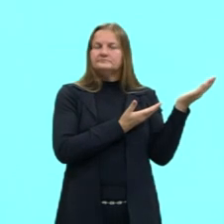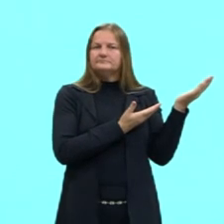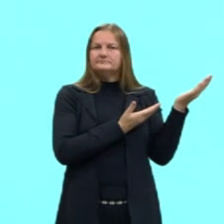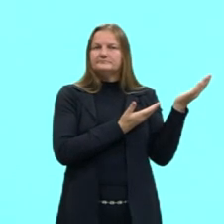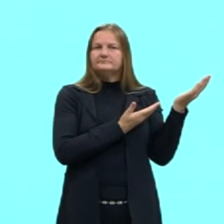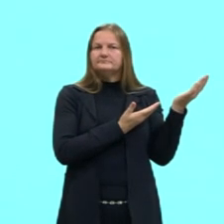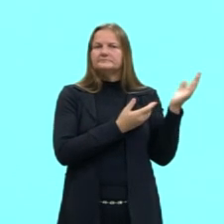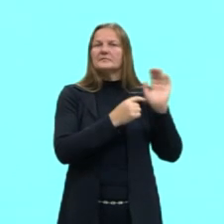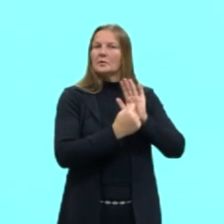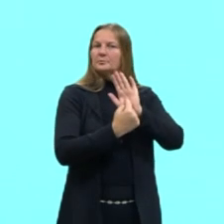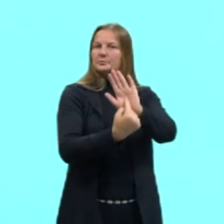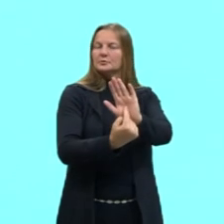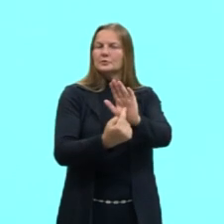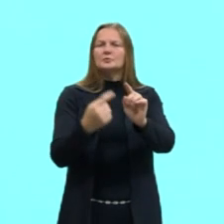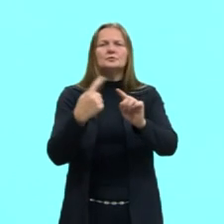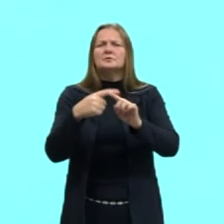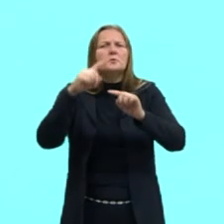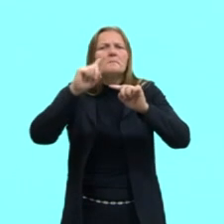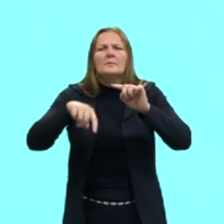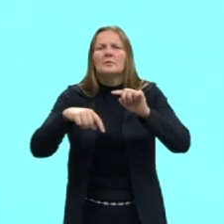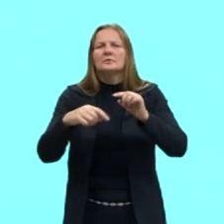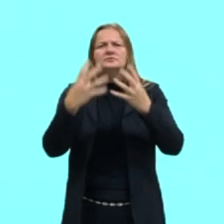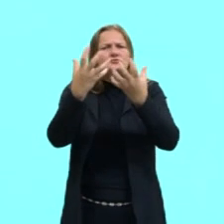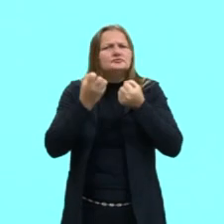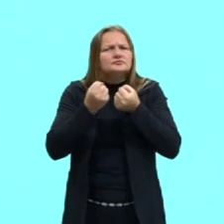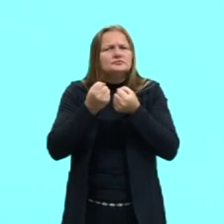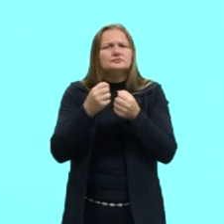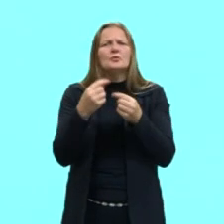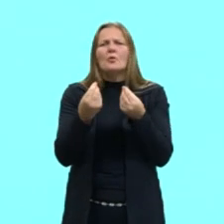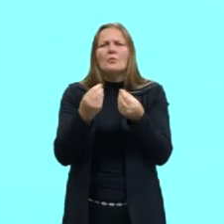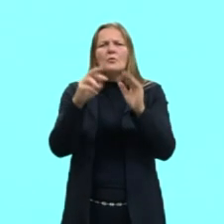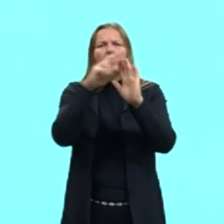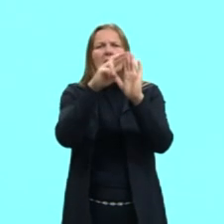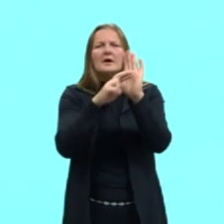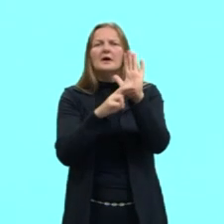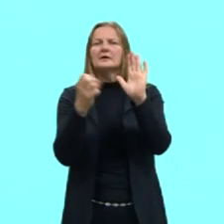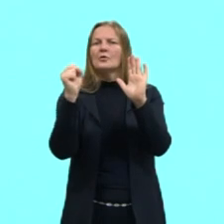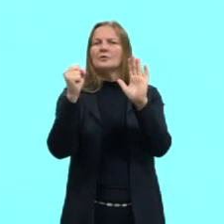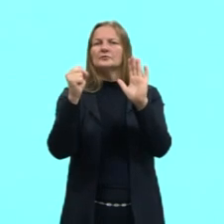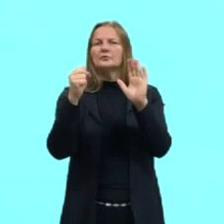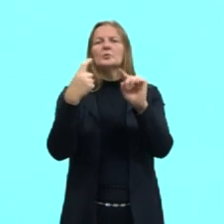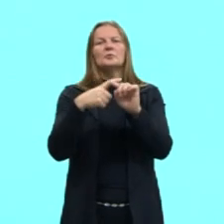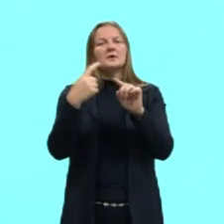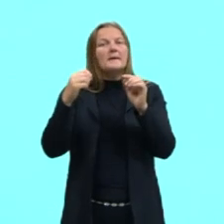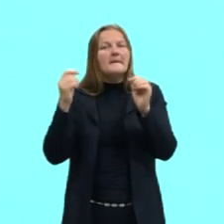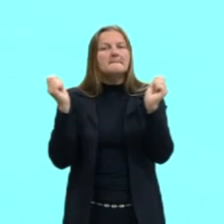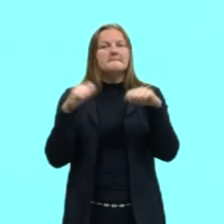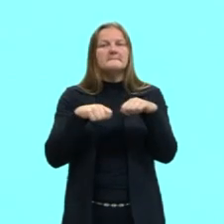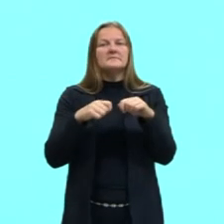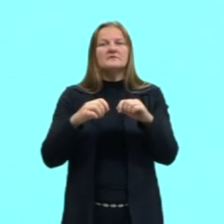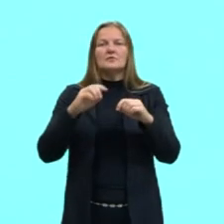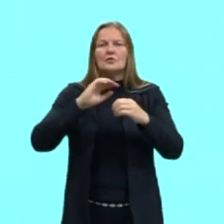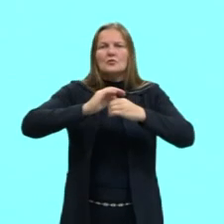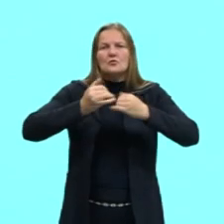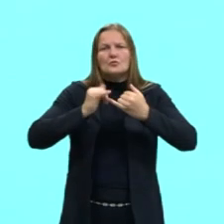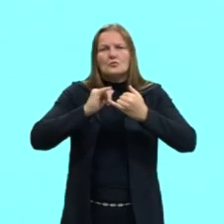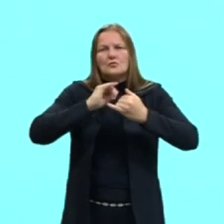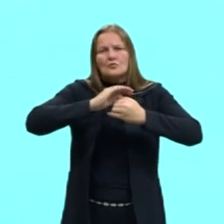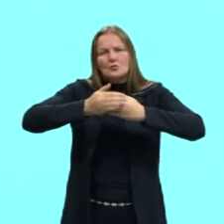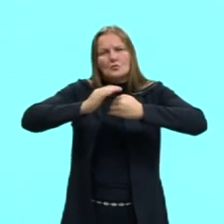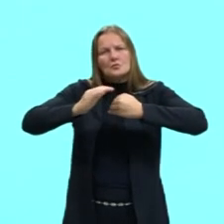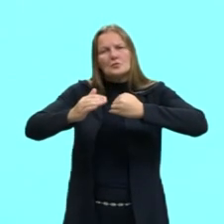demonstram que não se pode aceitar activamente a regra do octeto no qual se considera que numa ligação química